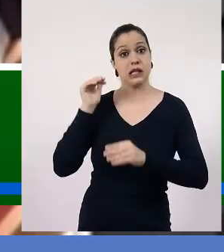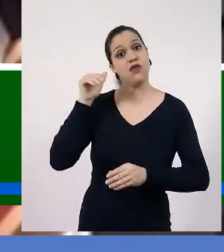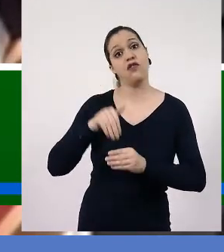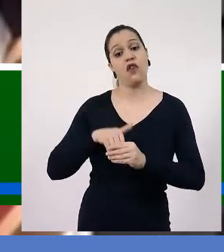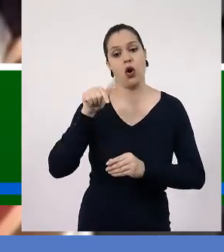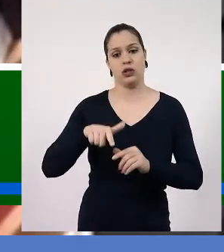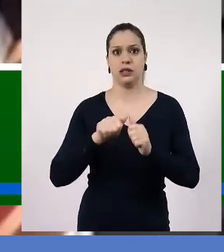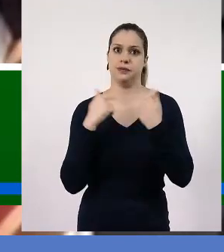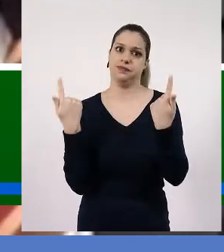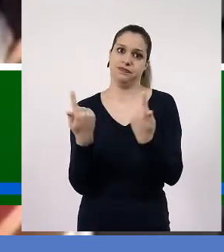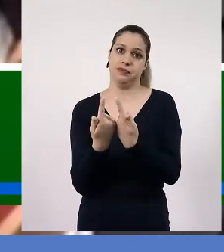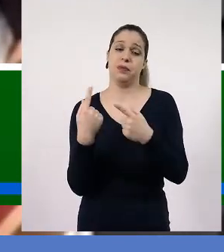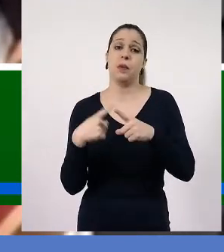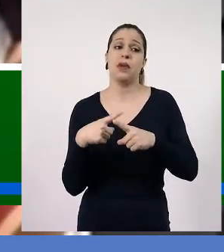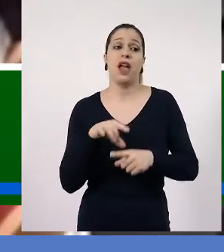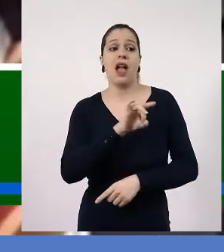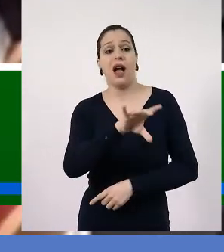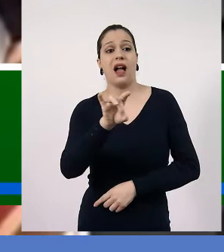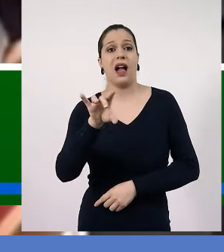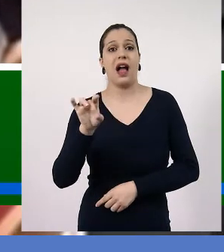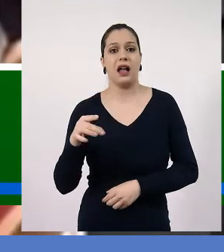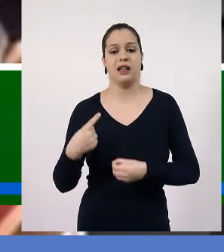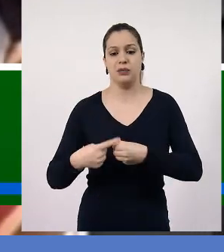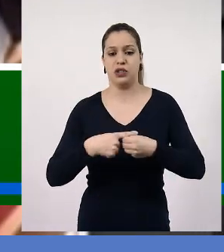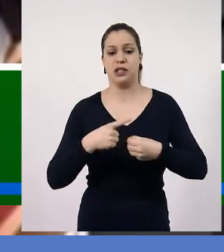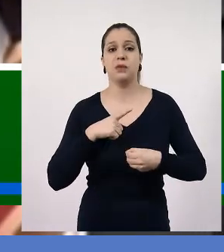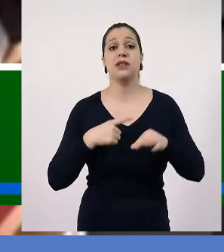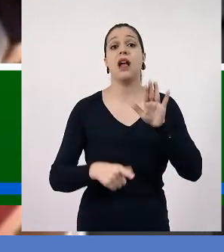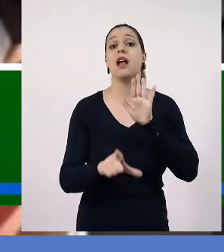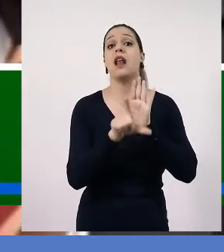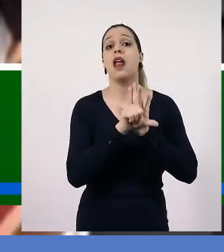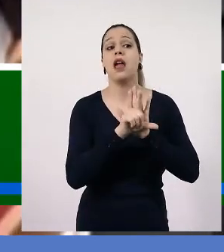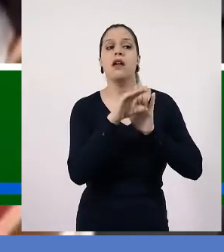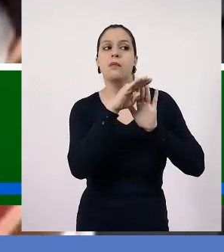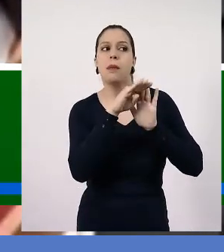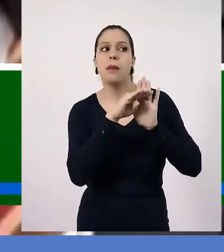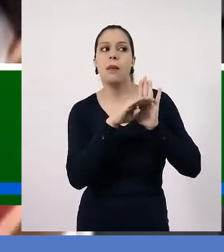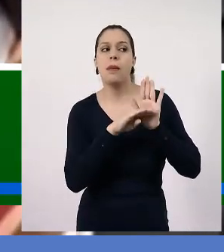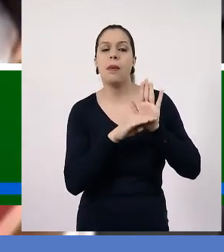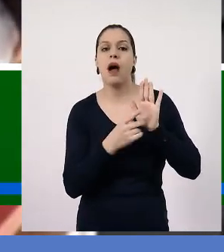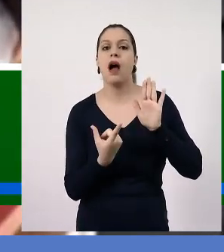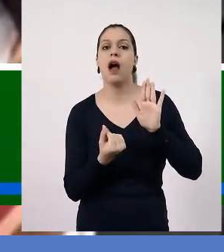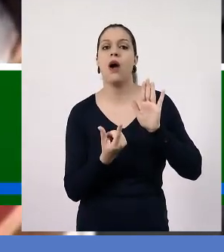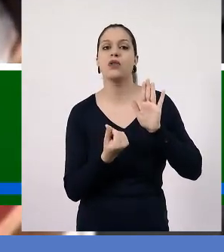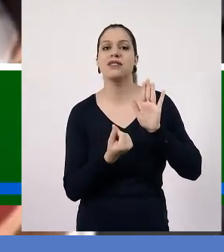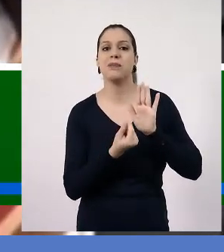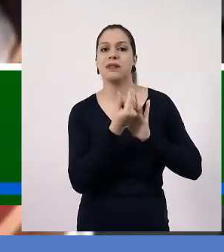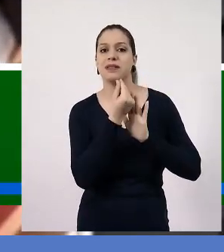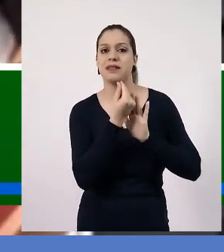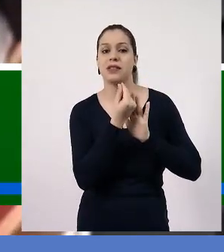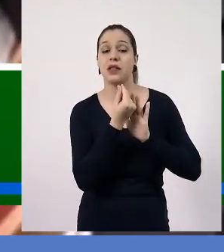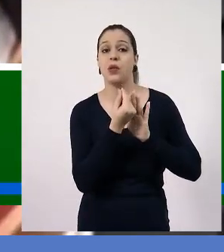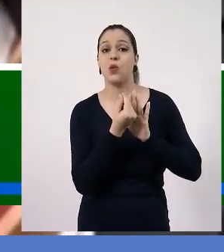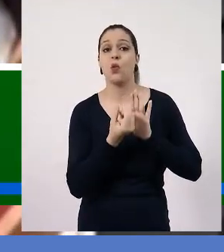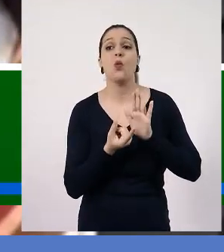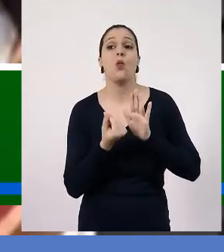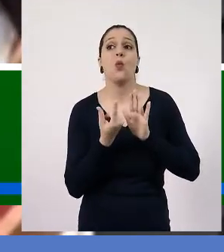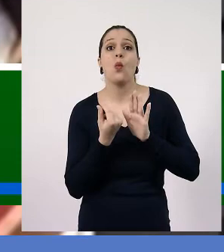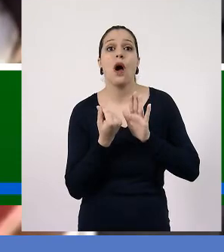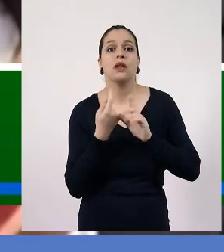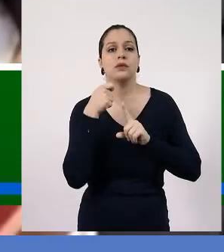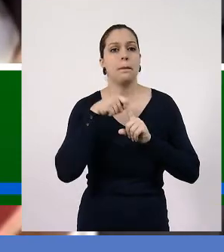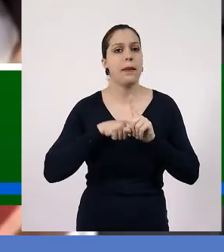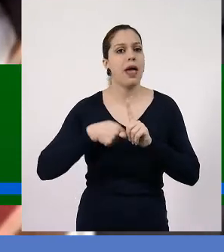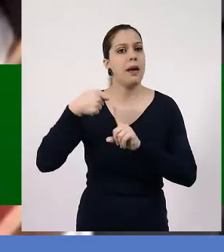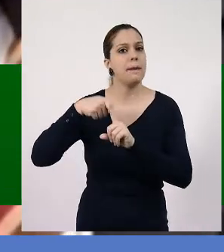os municípios ele têm a sua lei orçamentária, previsão orçamentária de gastos dentro das determinadas rúbricas,